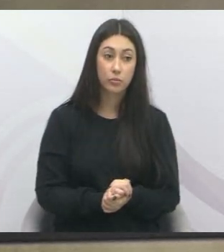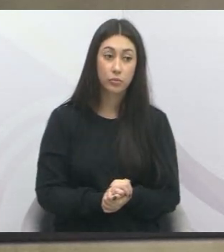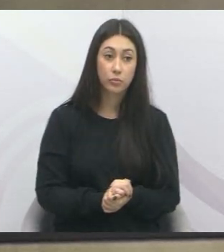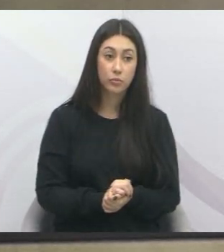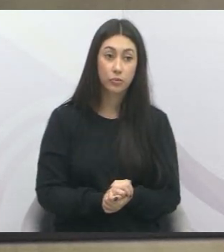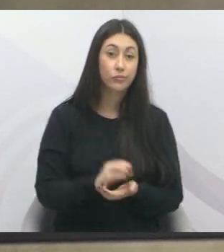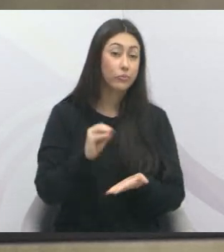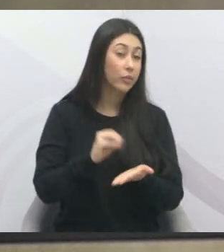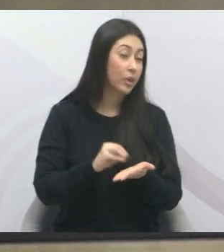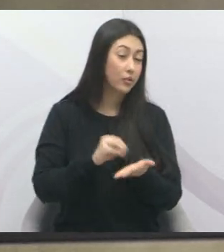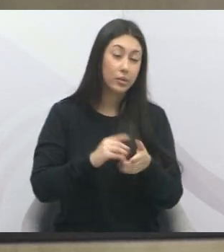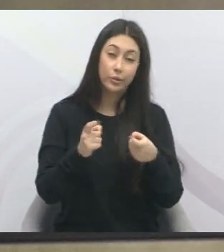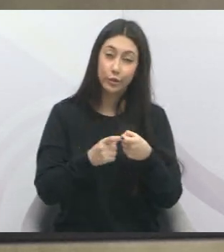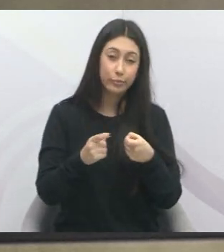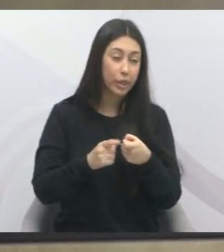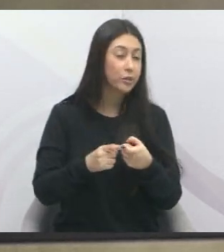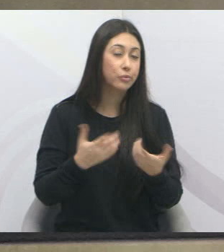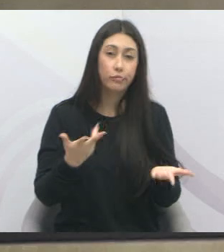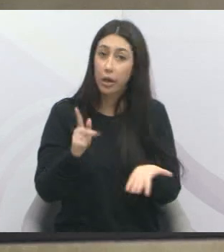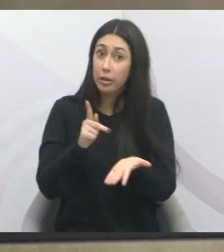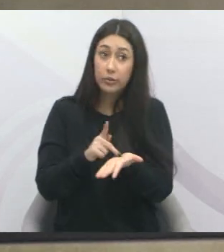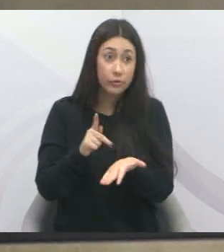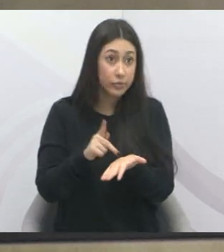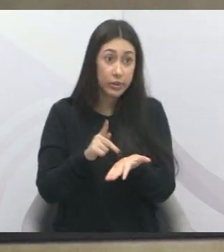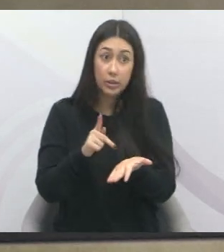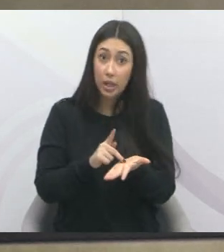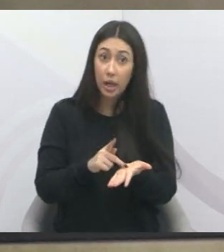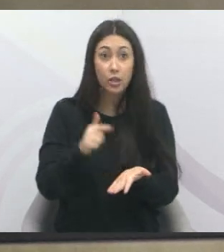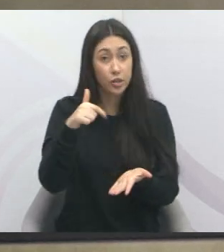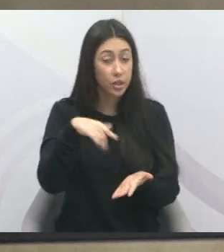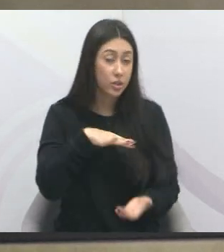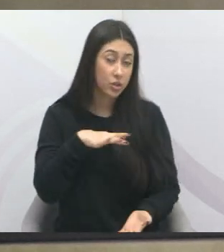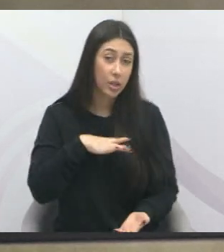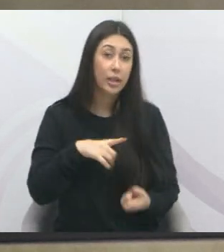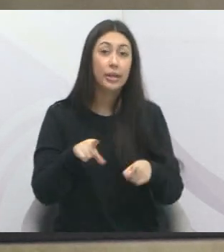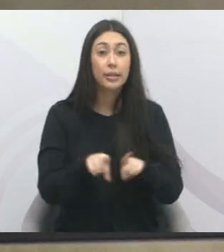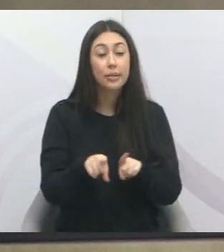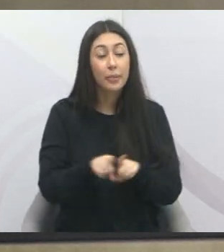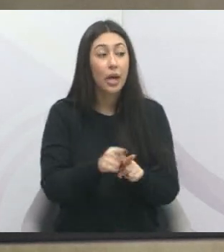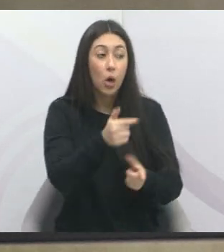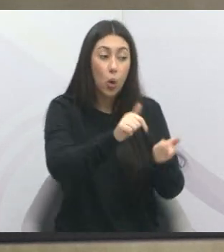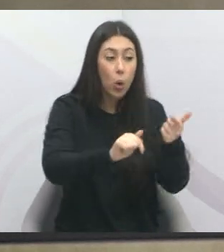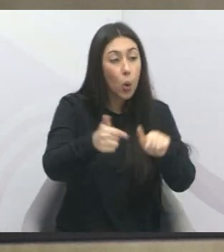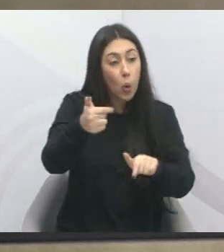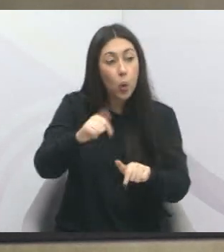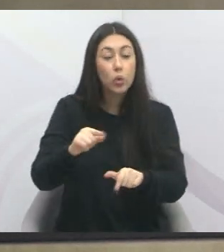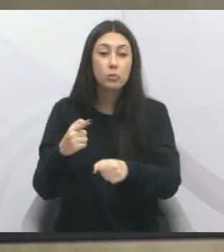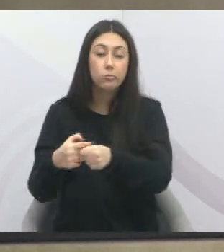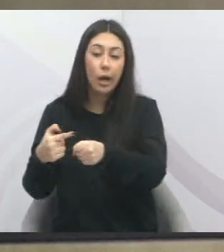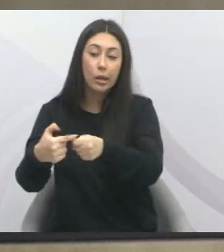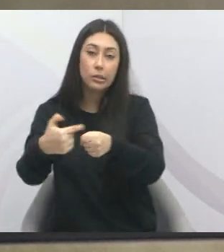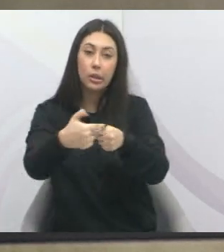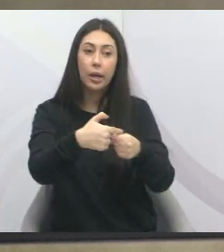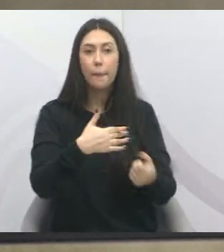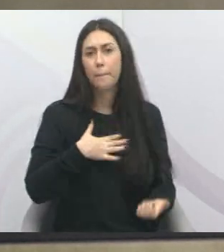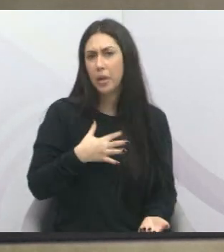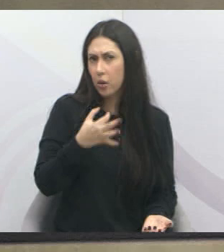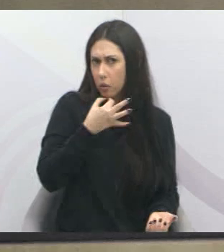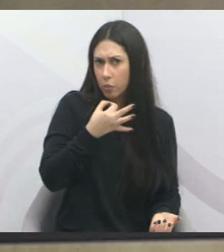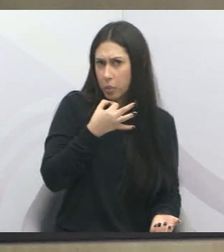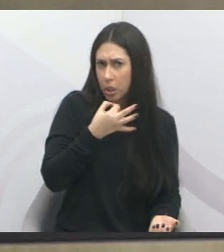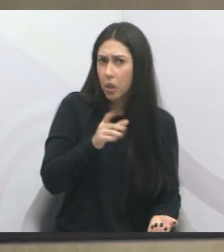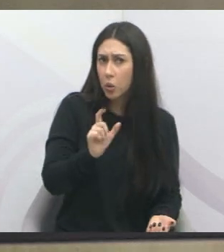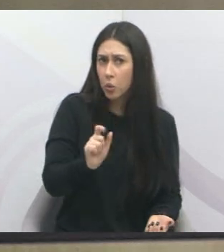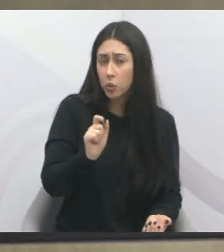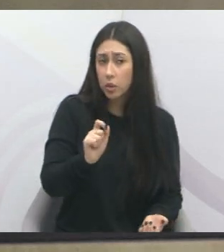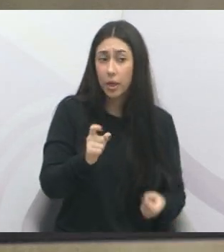A falta de médico é uma realidade nossa, mas de outros municípios também. Eu acredito, isso é uma opinião particular, mas é